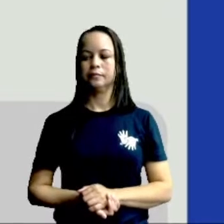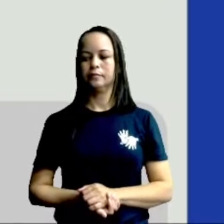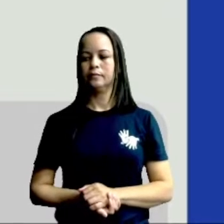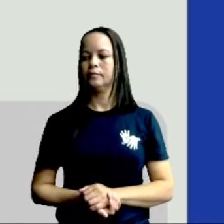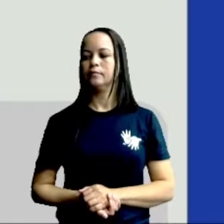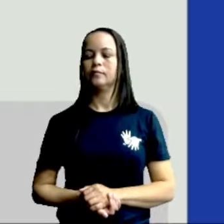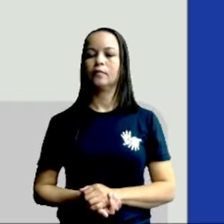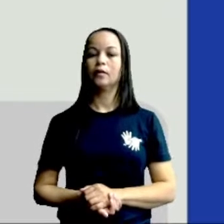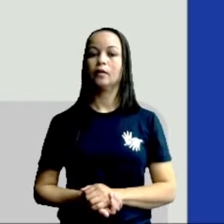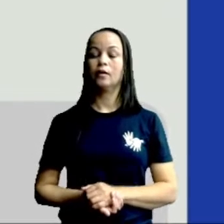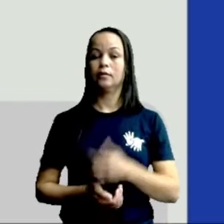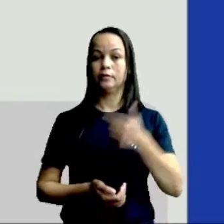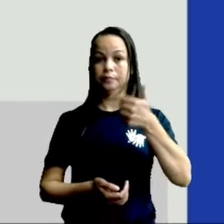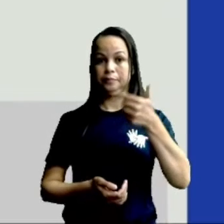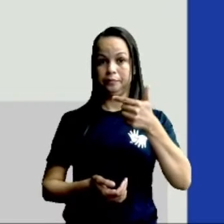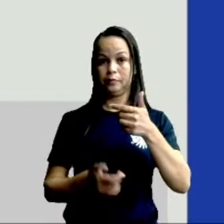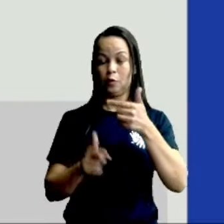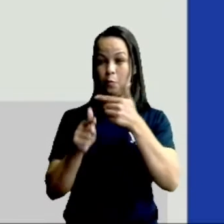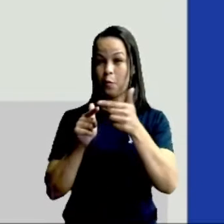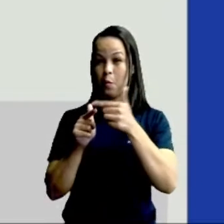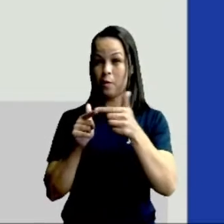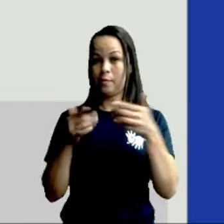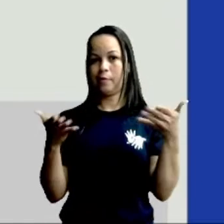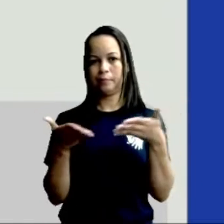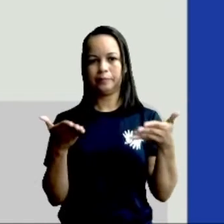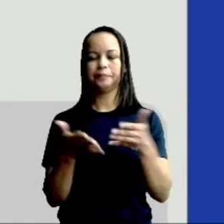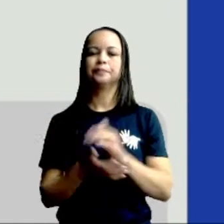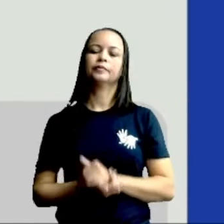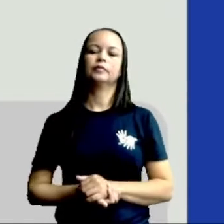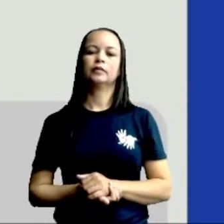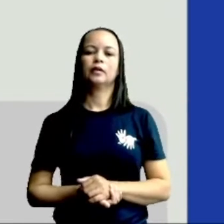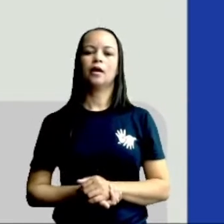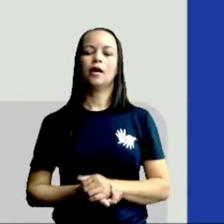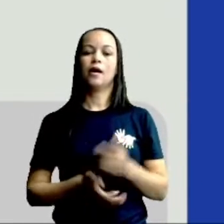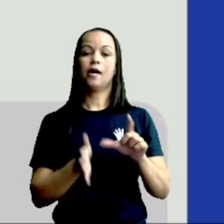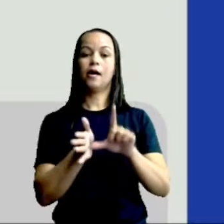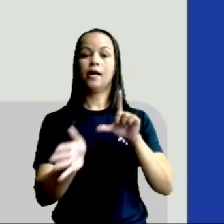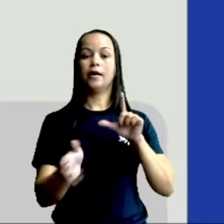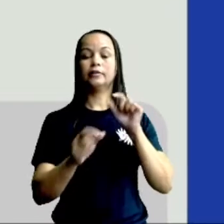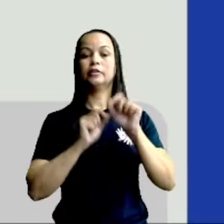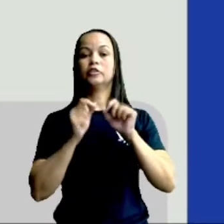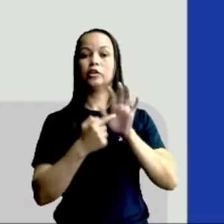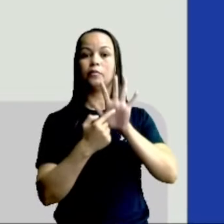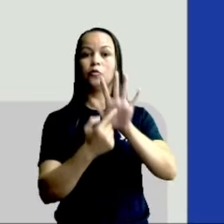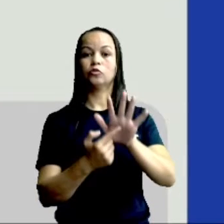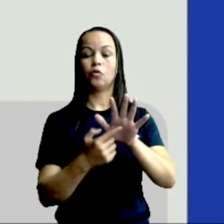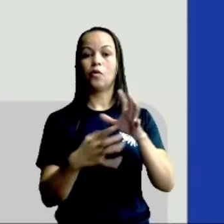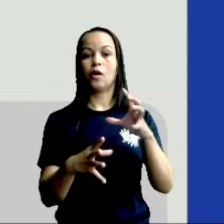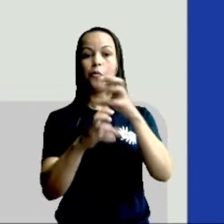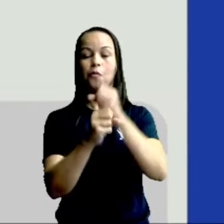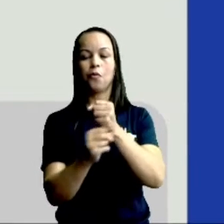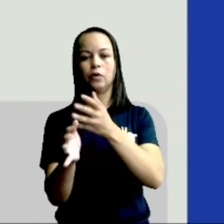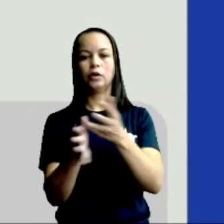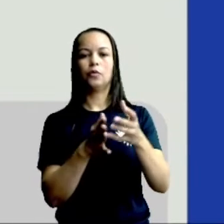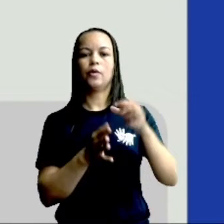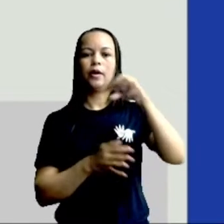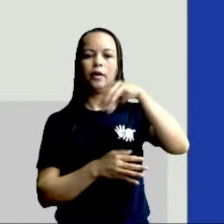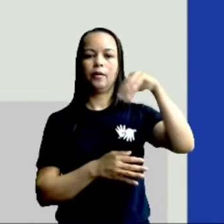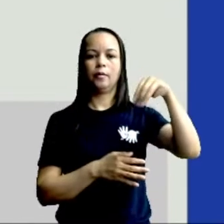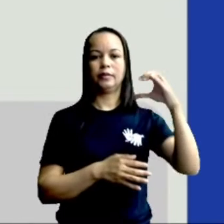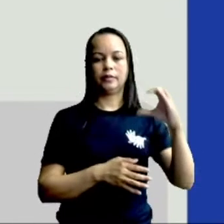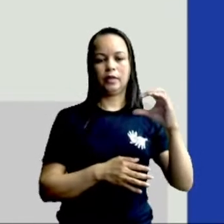Vamos lá, um problema agora, vamos fazer um problema. A questão anterior ele disse logo de cara, calcule o MMC